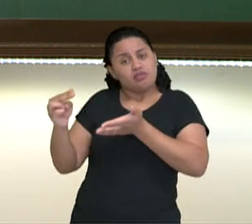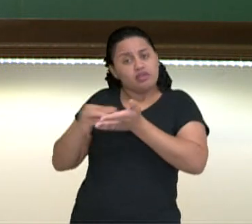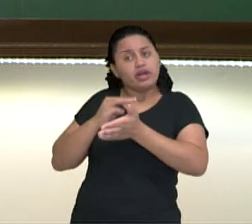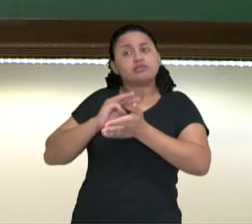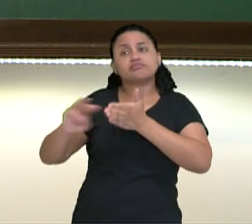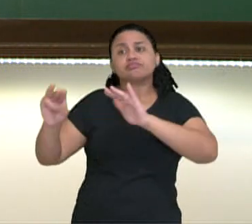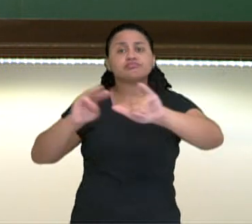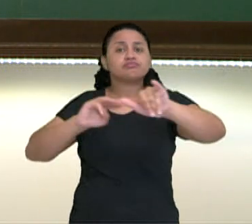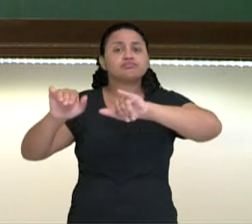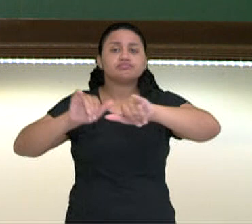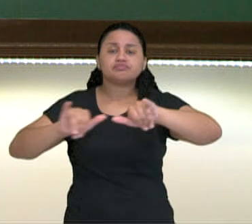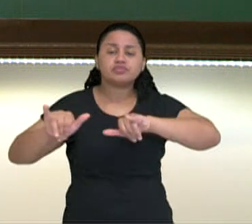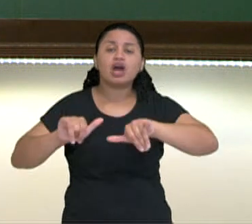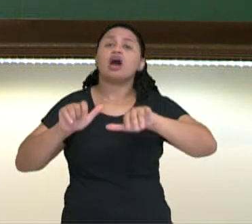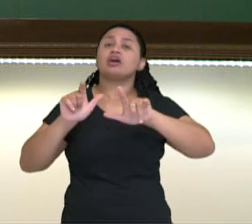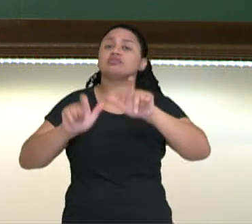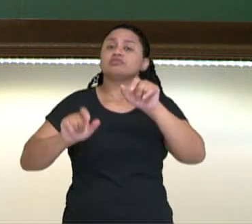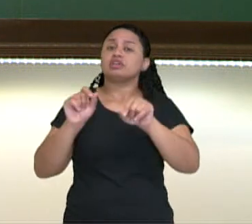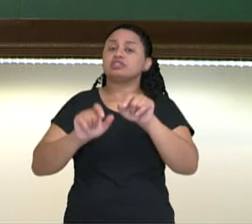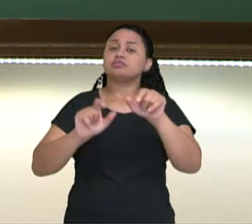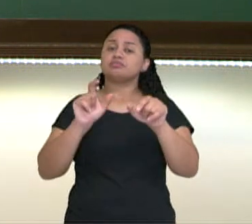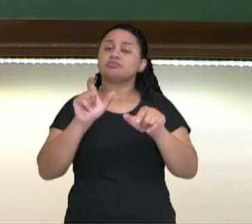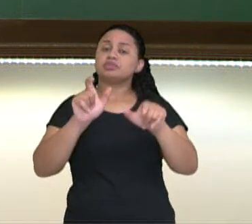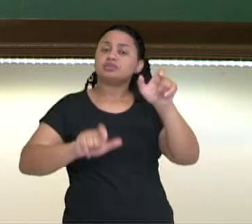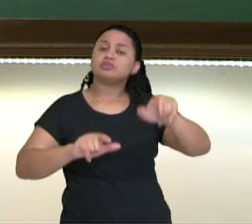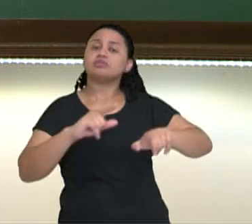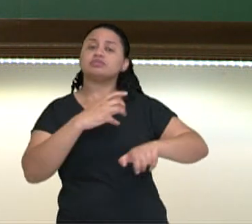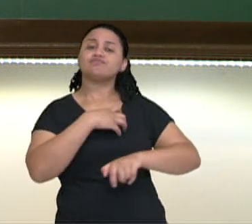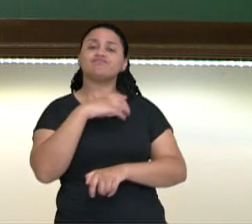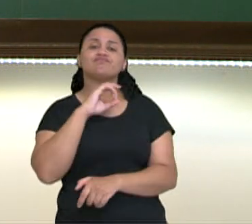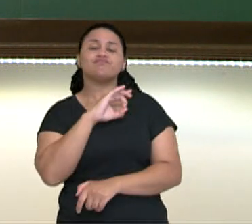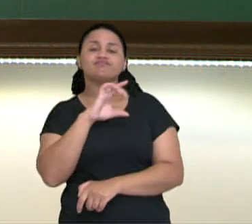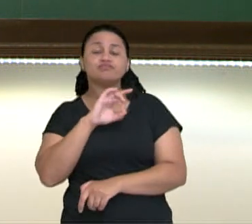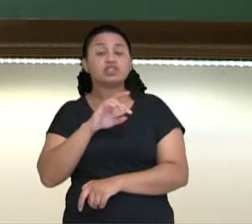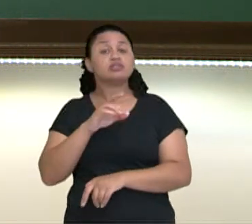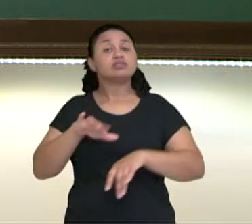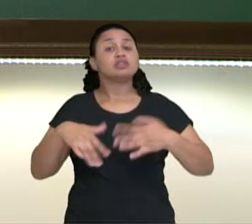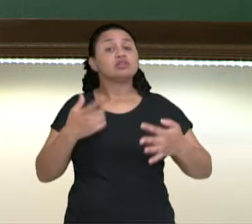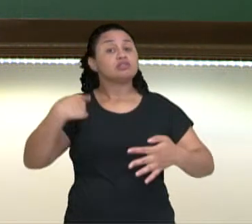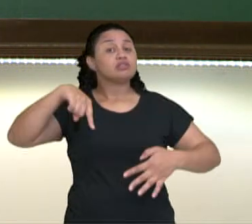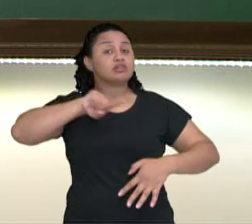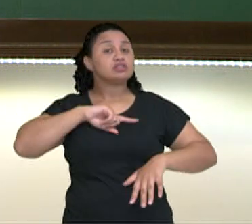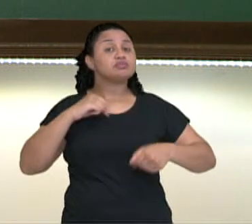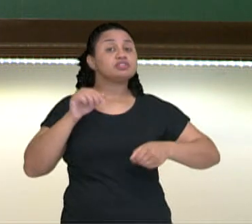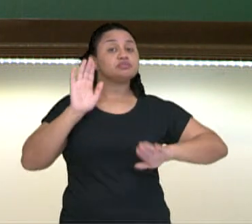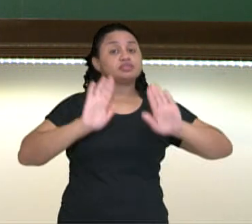às vezes causando medo. Então, nós temos que ter cuidado com essas notícias.